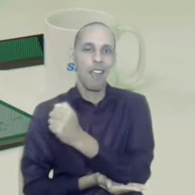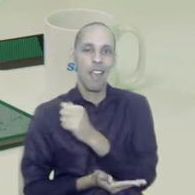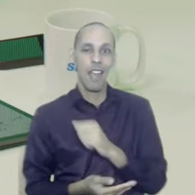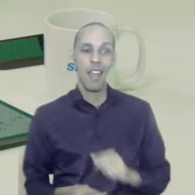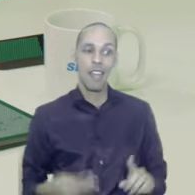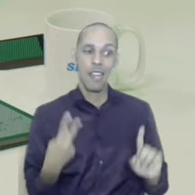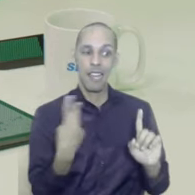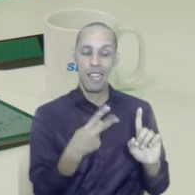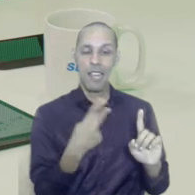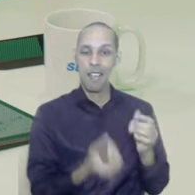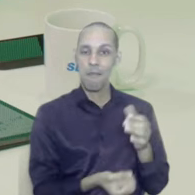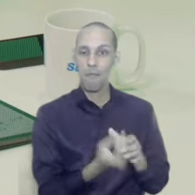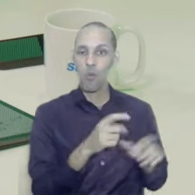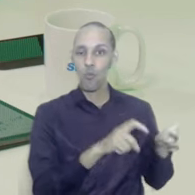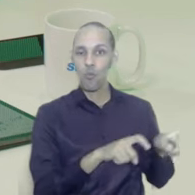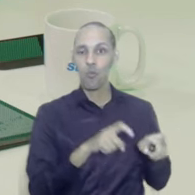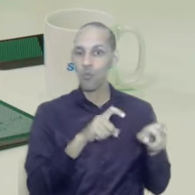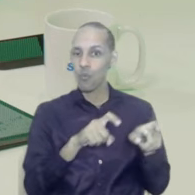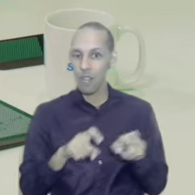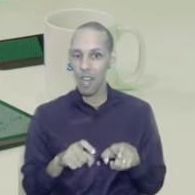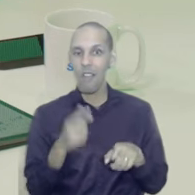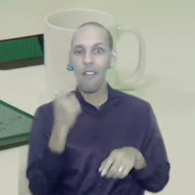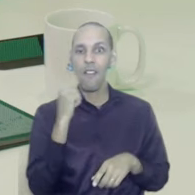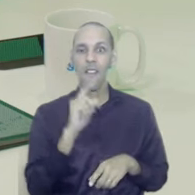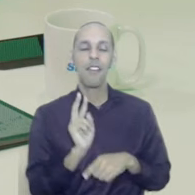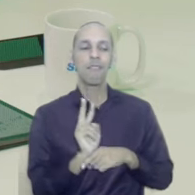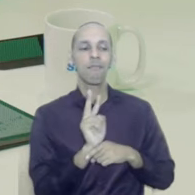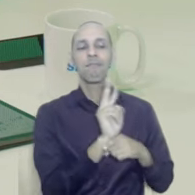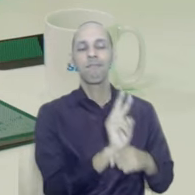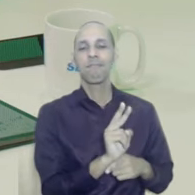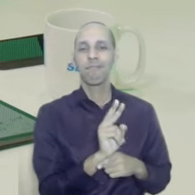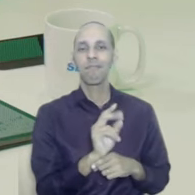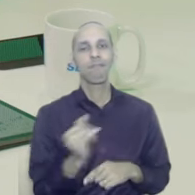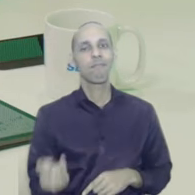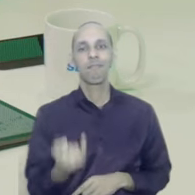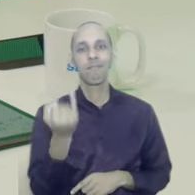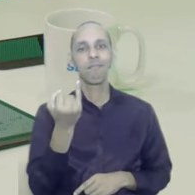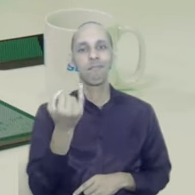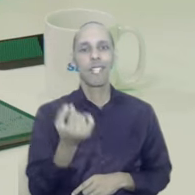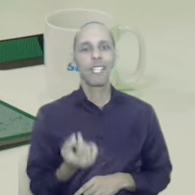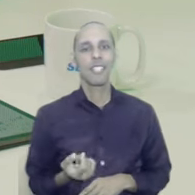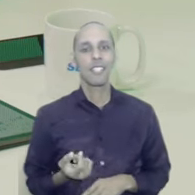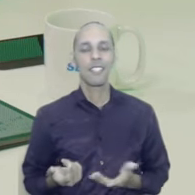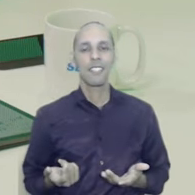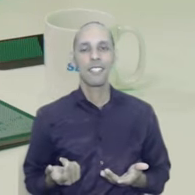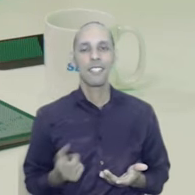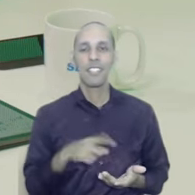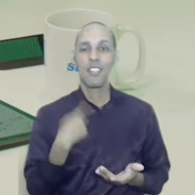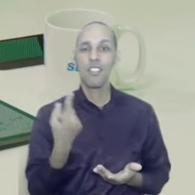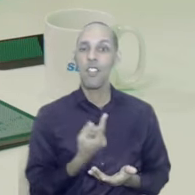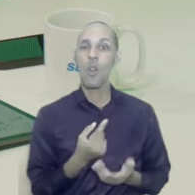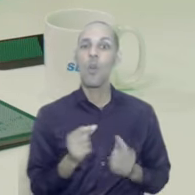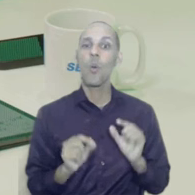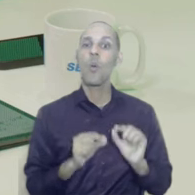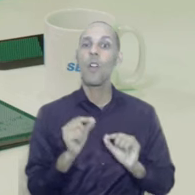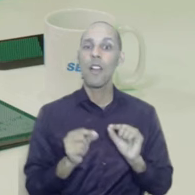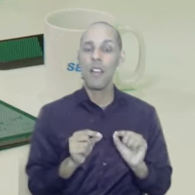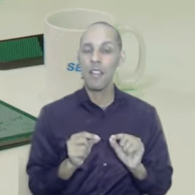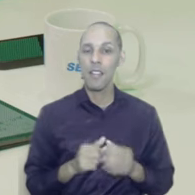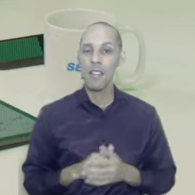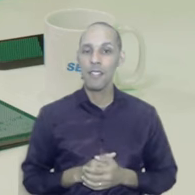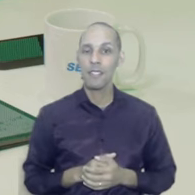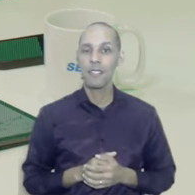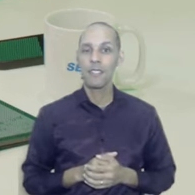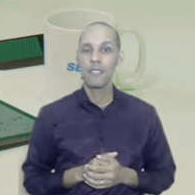consegue preservar se ele tá preservando ele pode ser remunerado então a gente consegue pegar ainda na motosserra